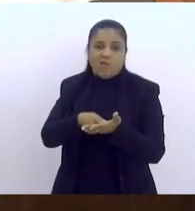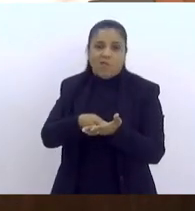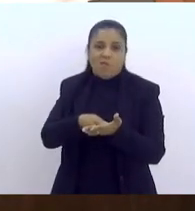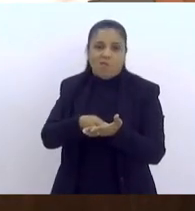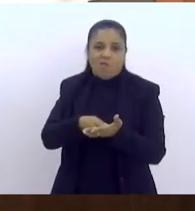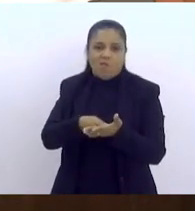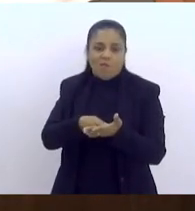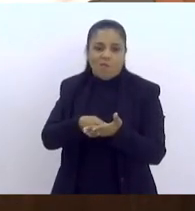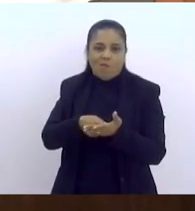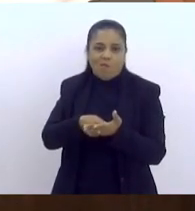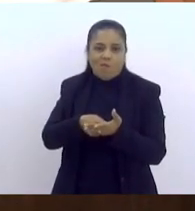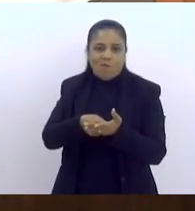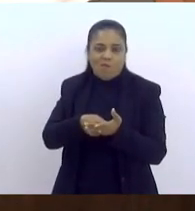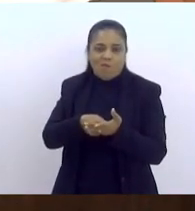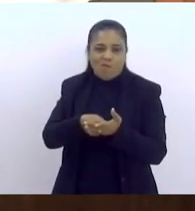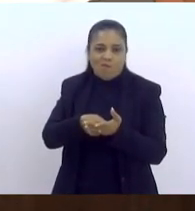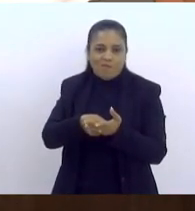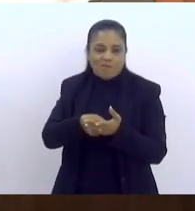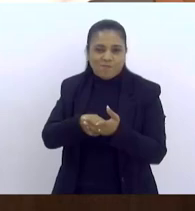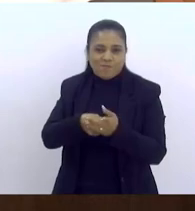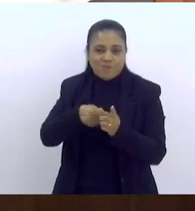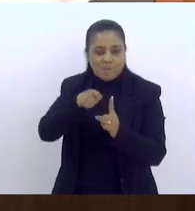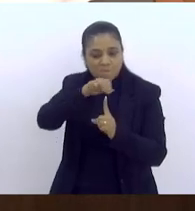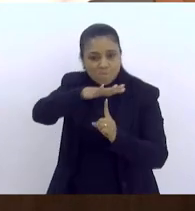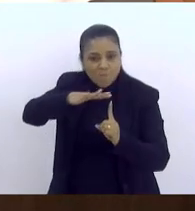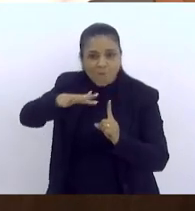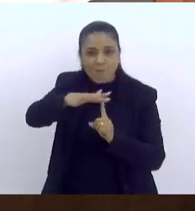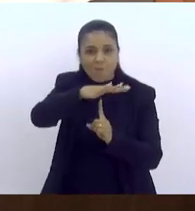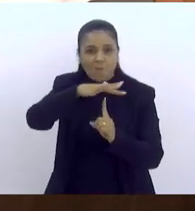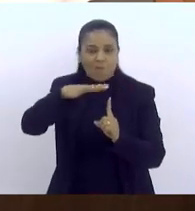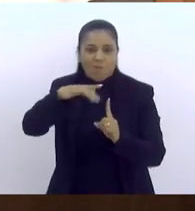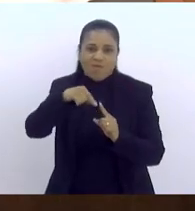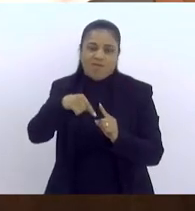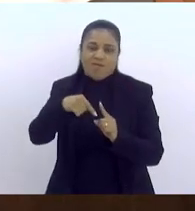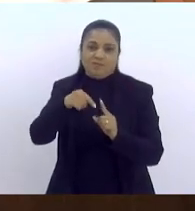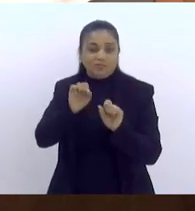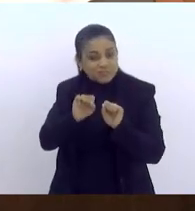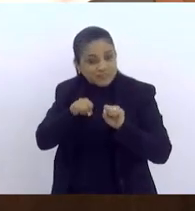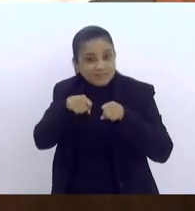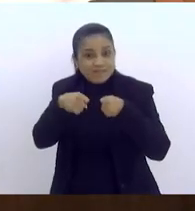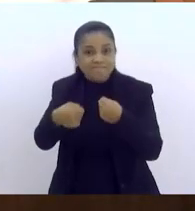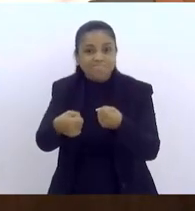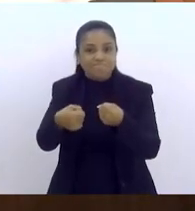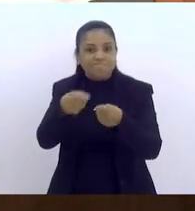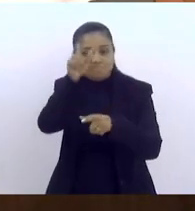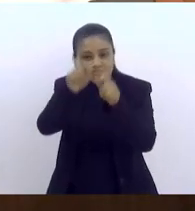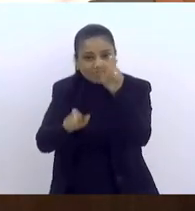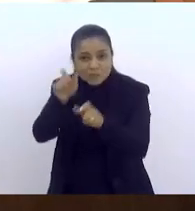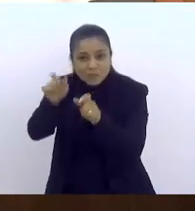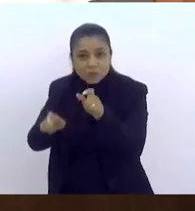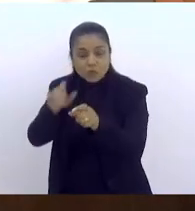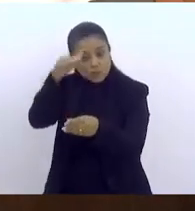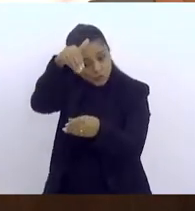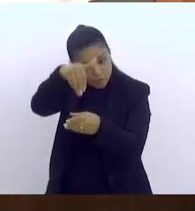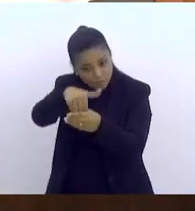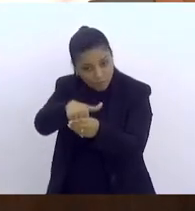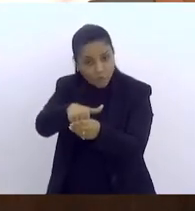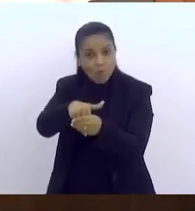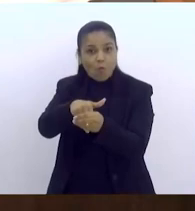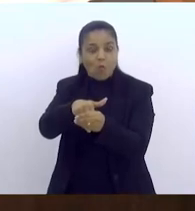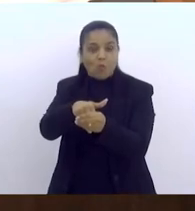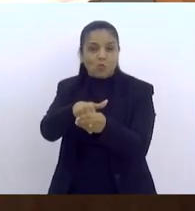com aqueles que votaram e confiaram um voto em nós de defender o que as pessoas que nos deram voto